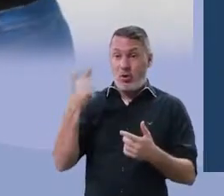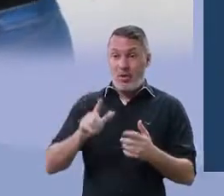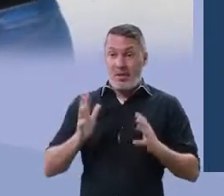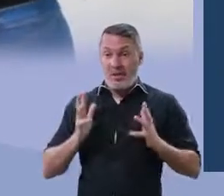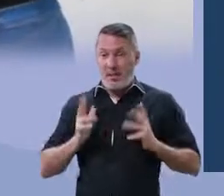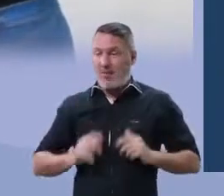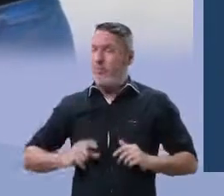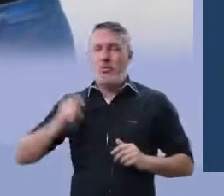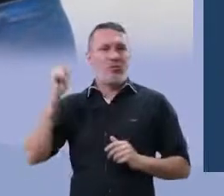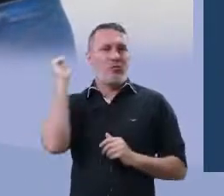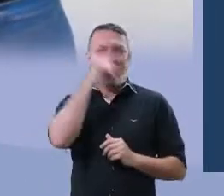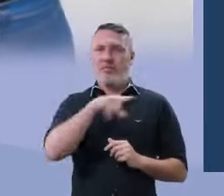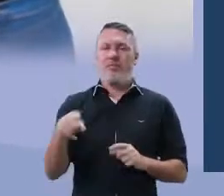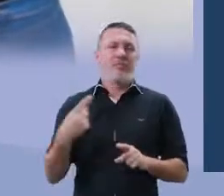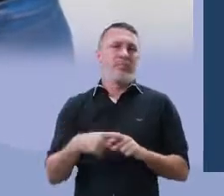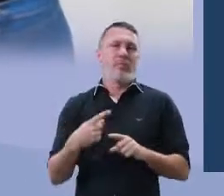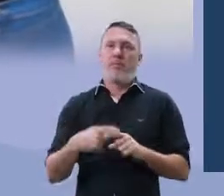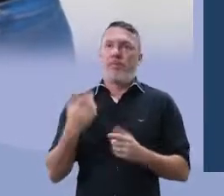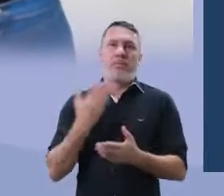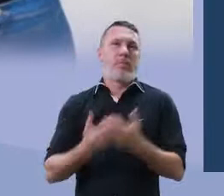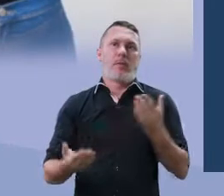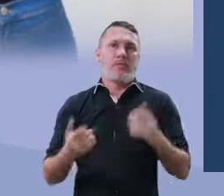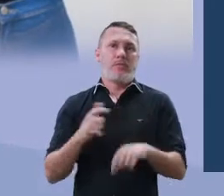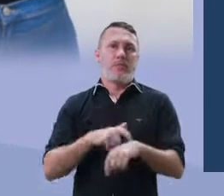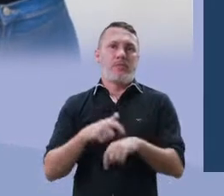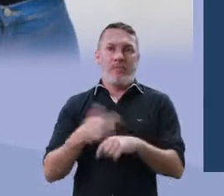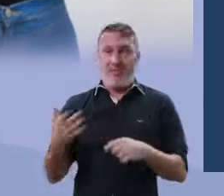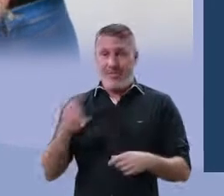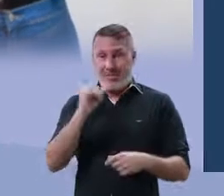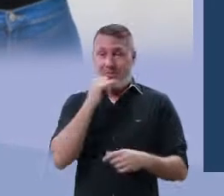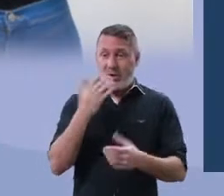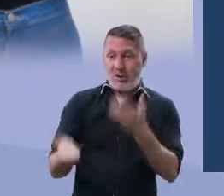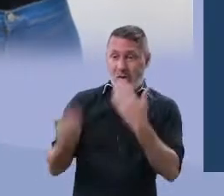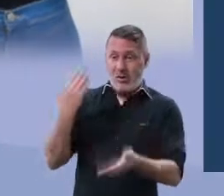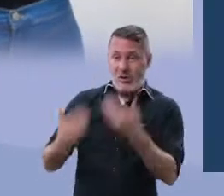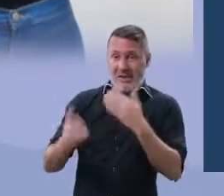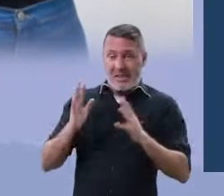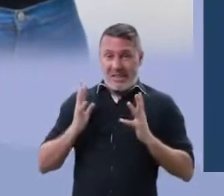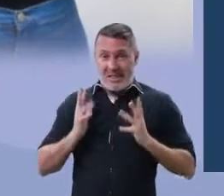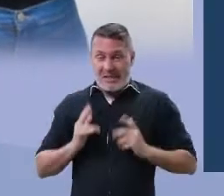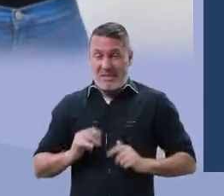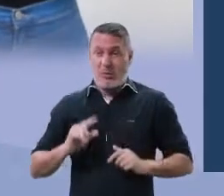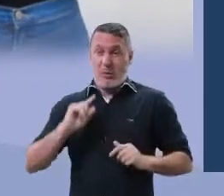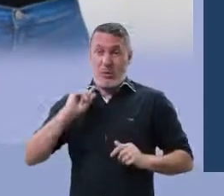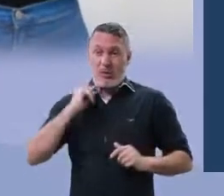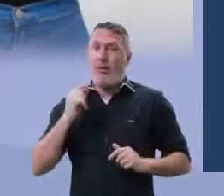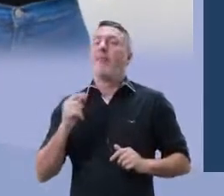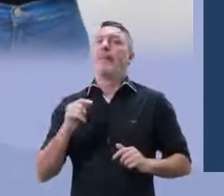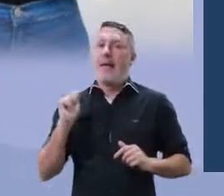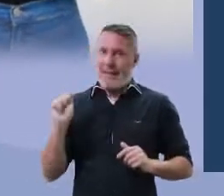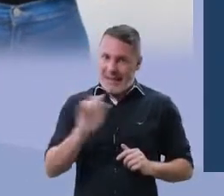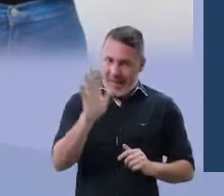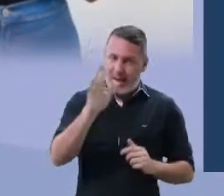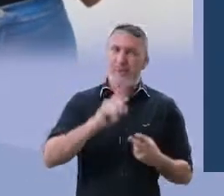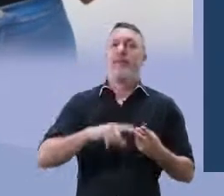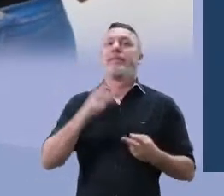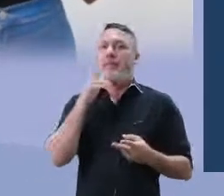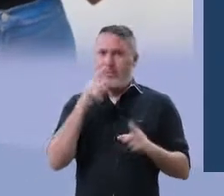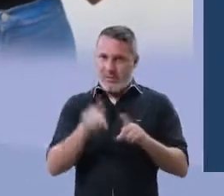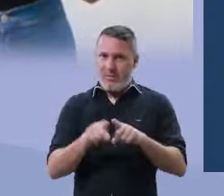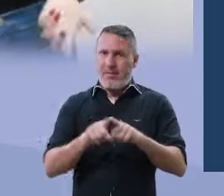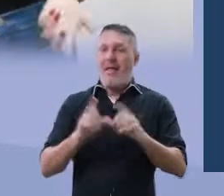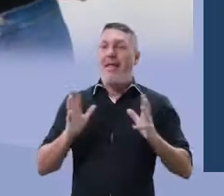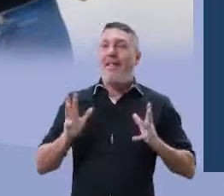muito difícil, porque sempre vai ter fitoplâncton ali que recupera-se muito rápido. Você retirar esses nutrientes da água é